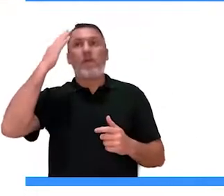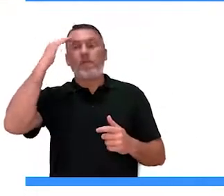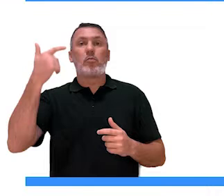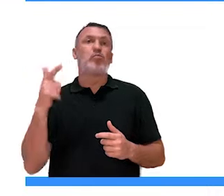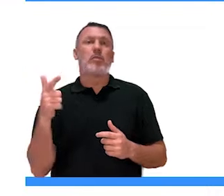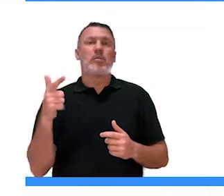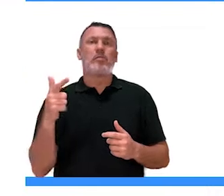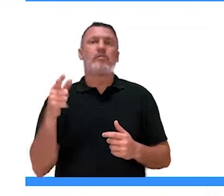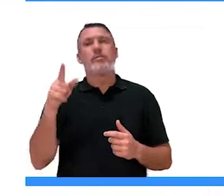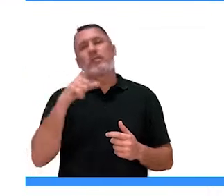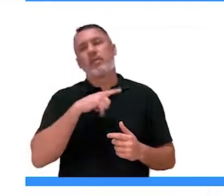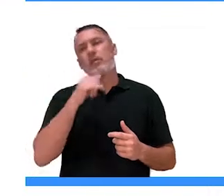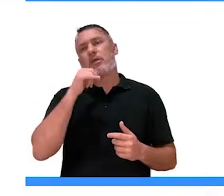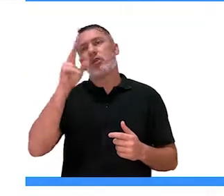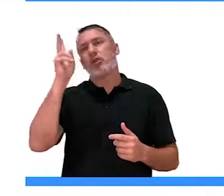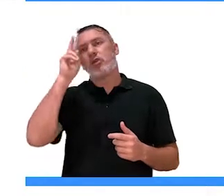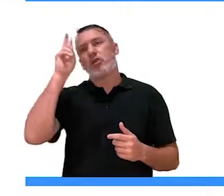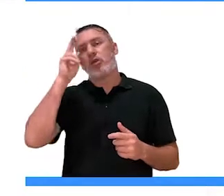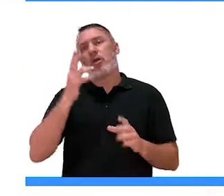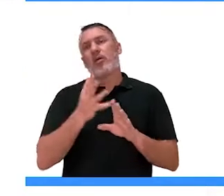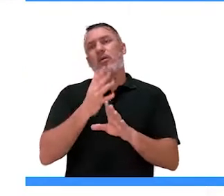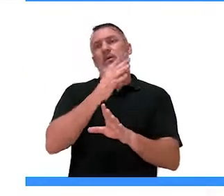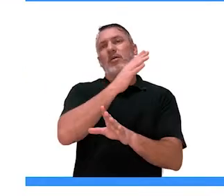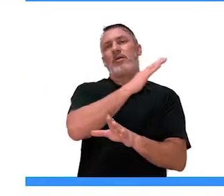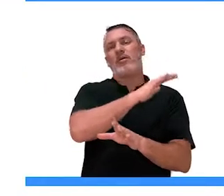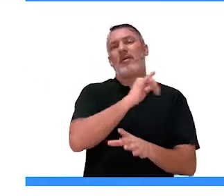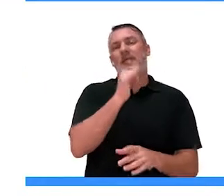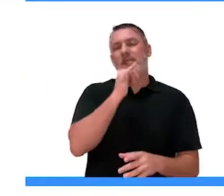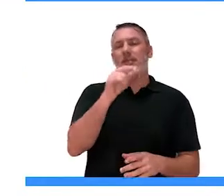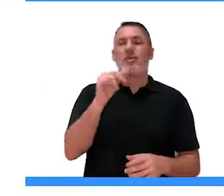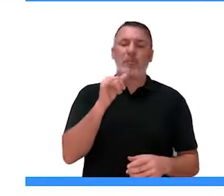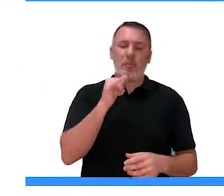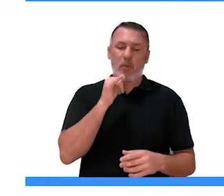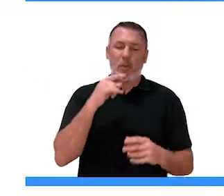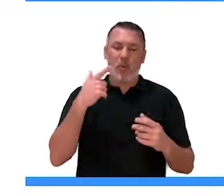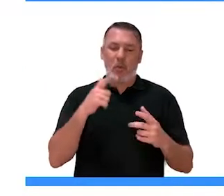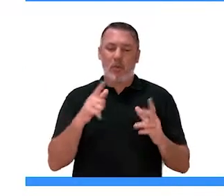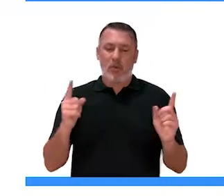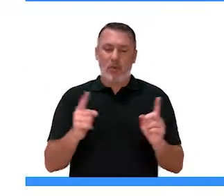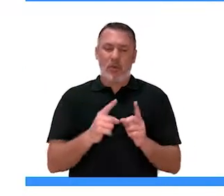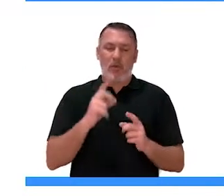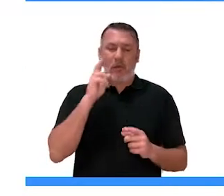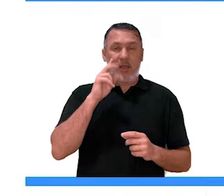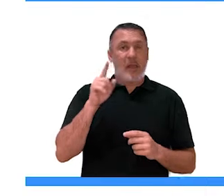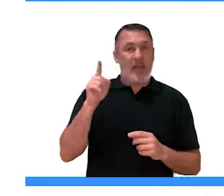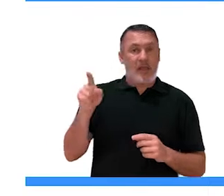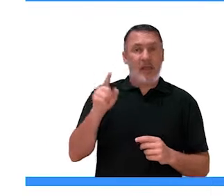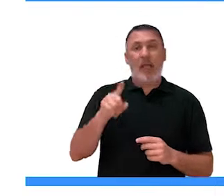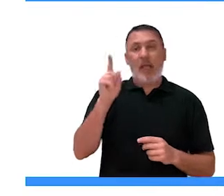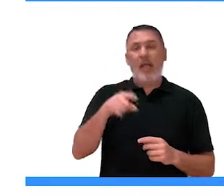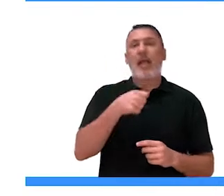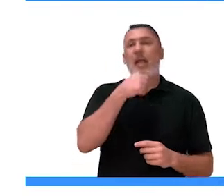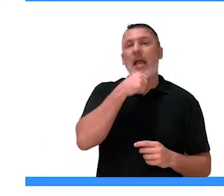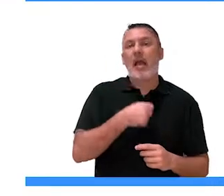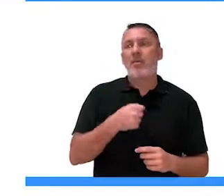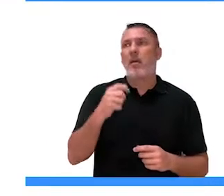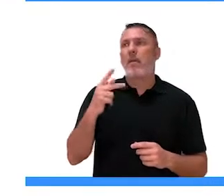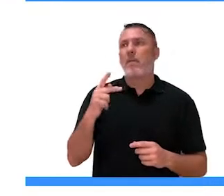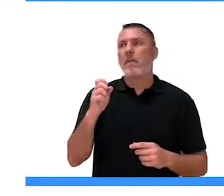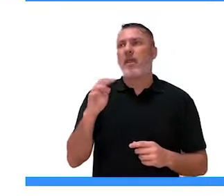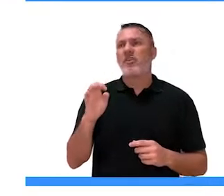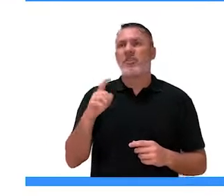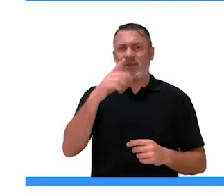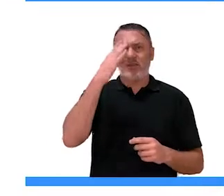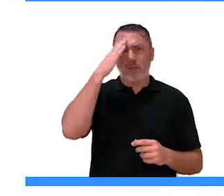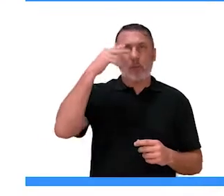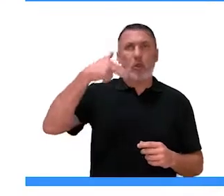contextos históricos bem curiosos. Aquele é um cabra da peste, é um bom exemplo dessas construções. Para compreender essa expressão